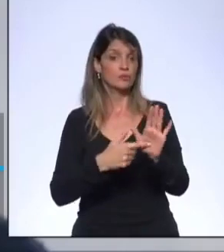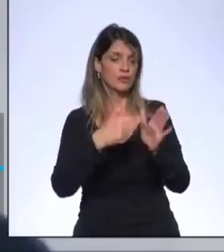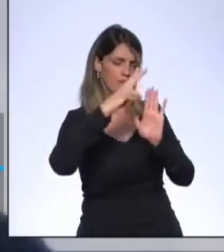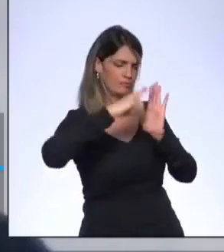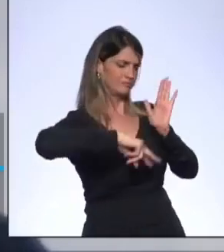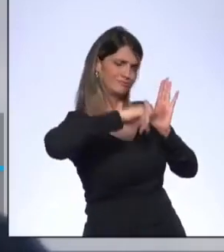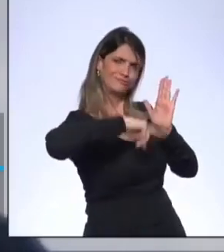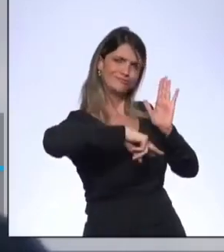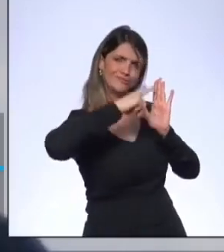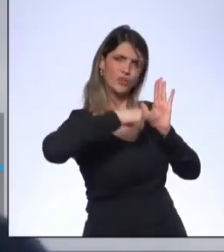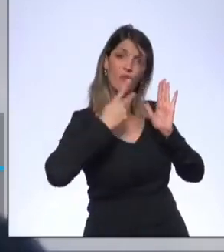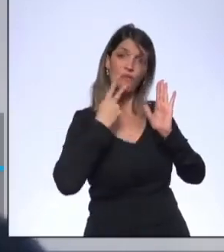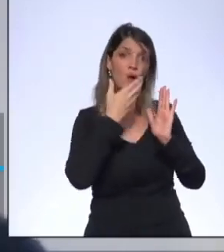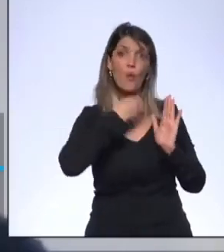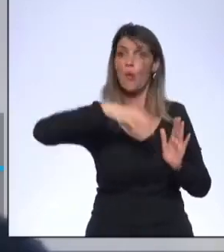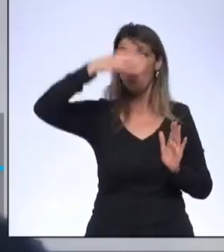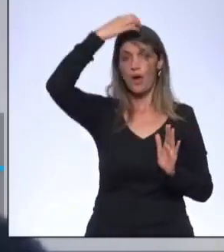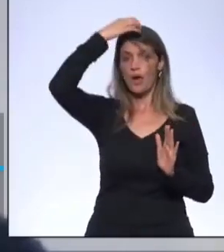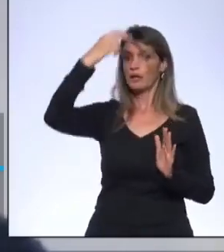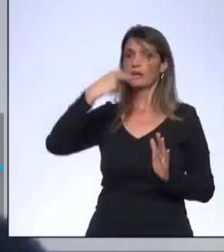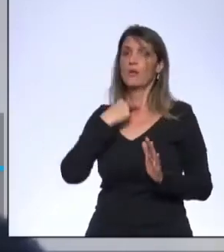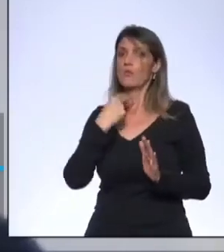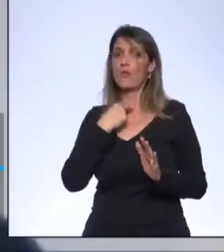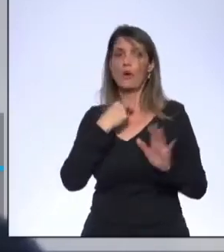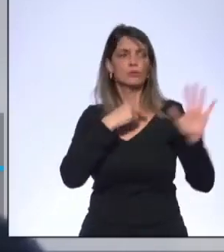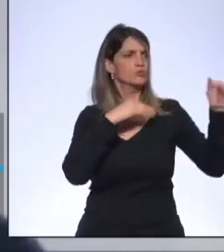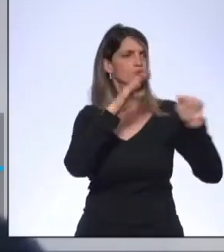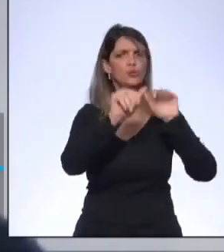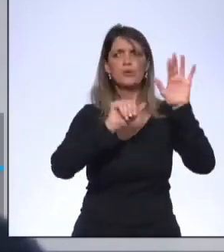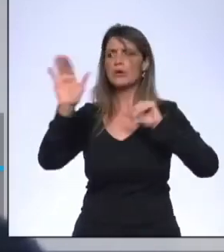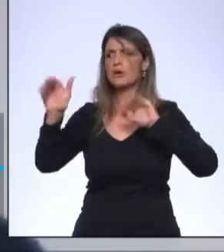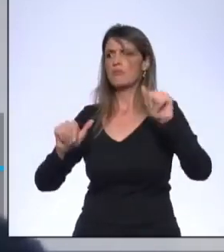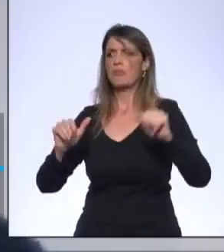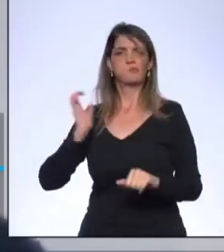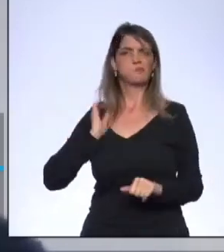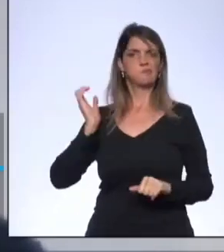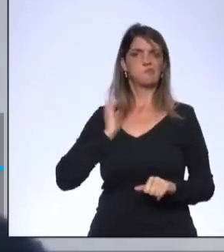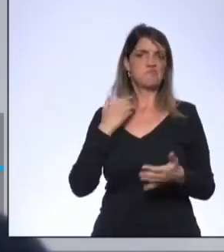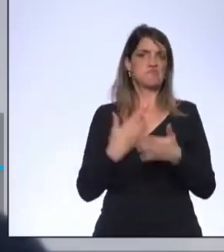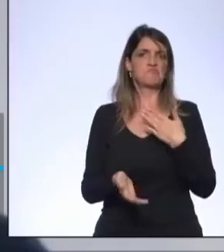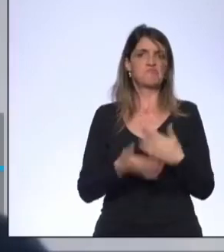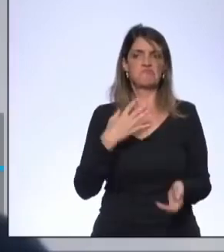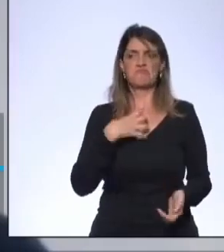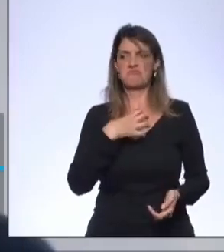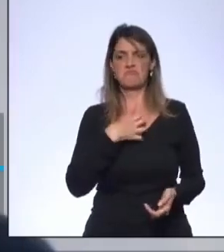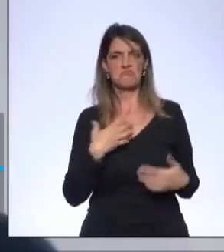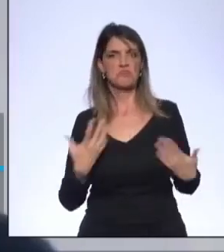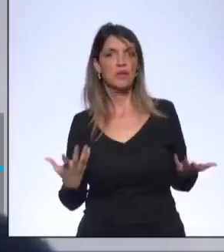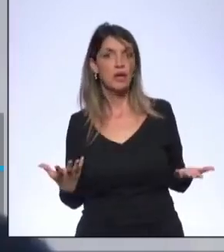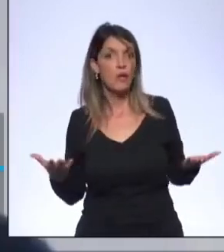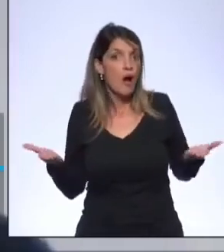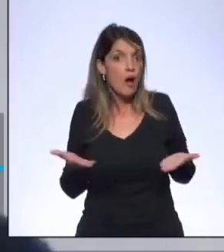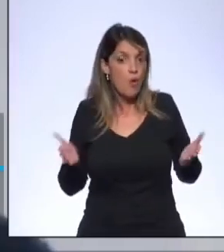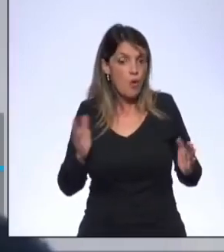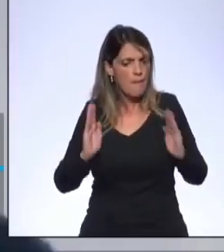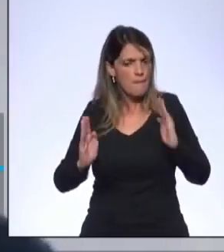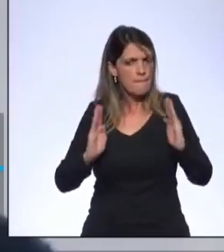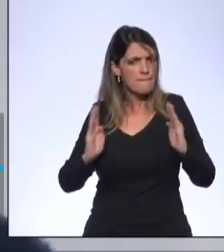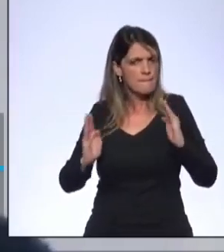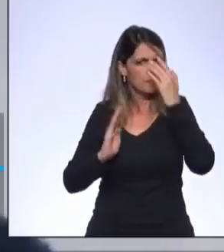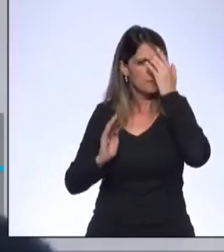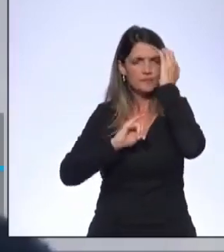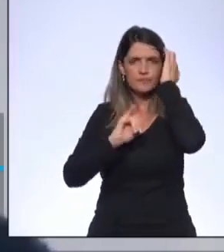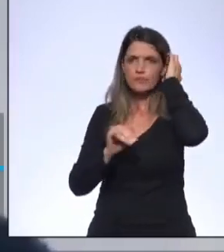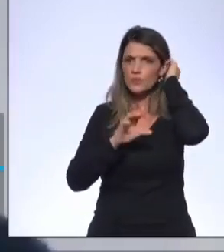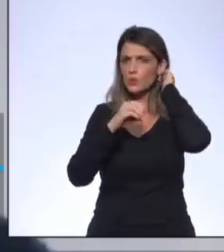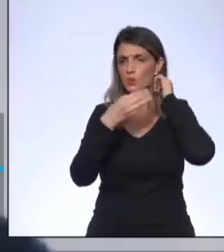aí fala que o rei não pode convocar os nobres do jeito que ele bem entende, né? Principalmente nesse momento aí, que era o João